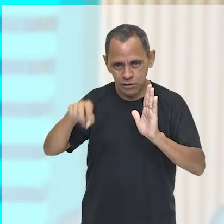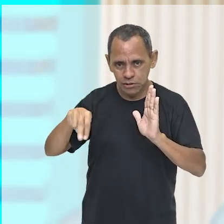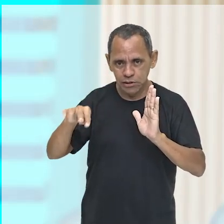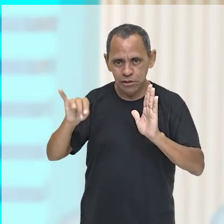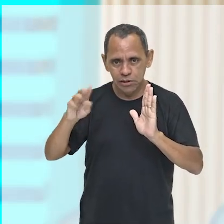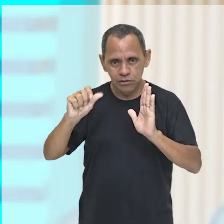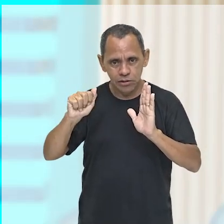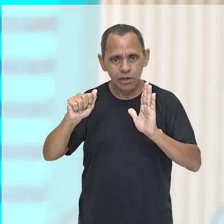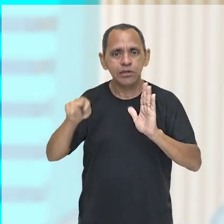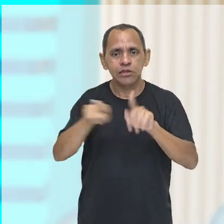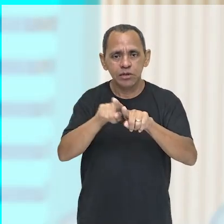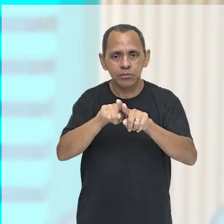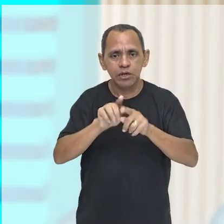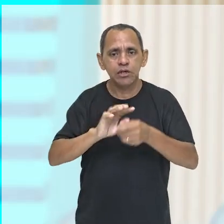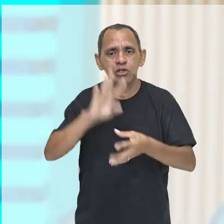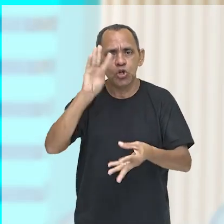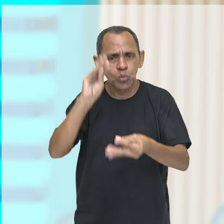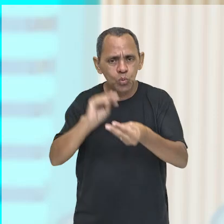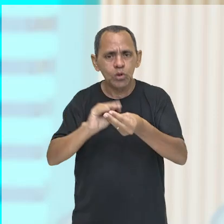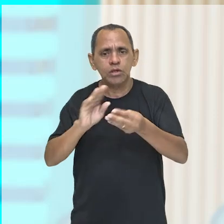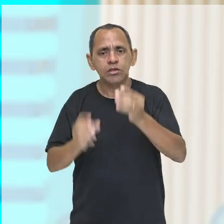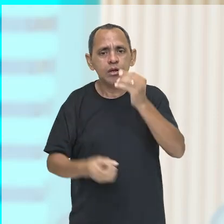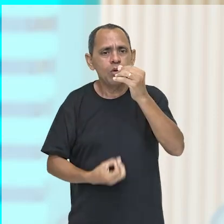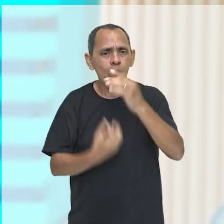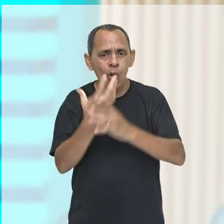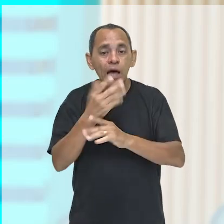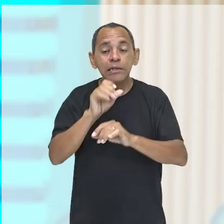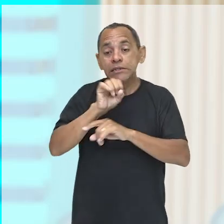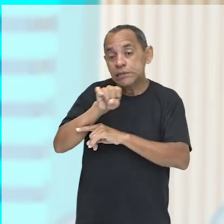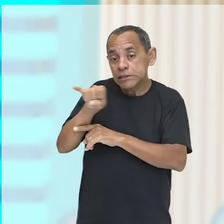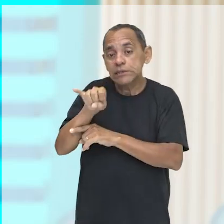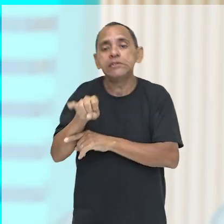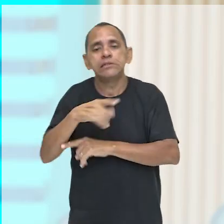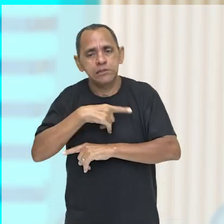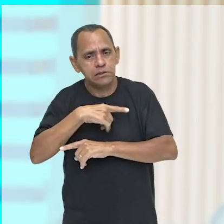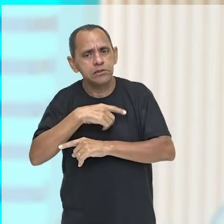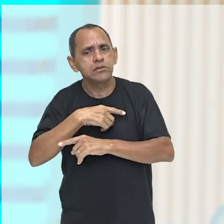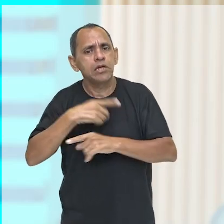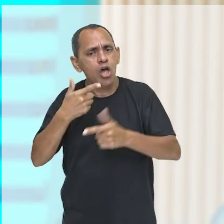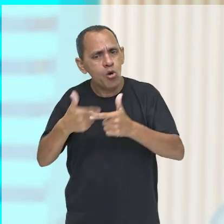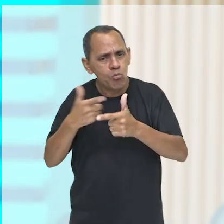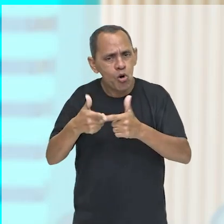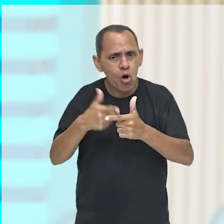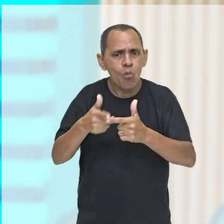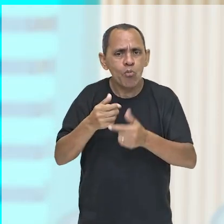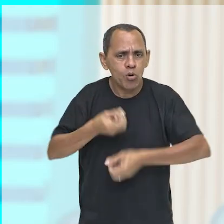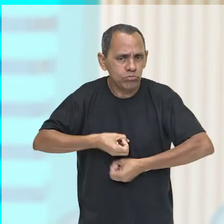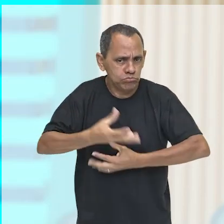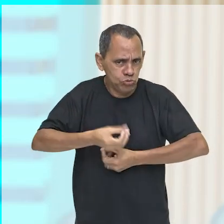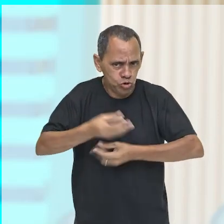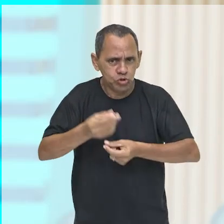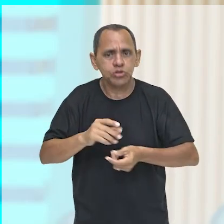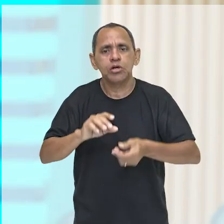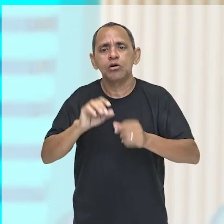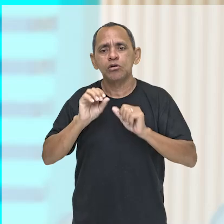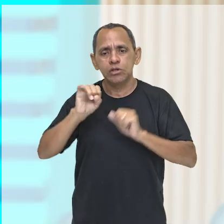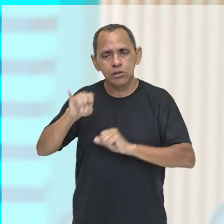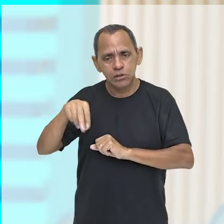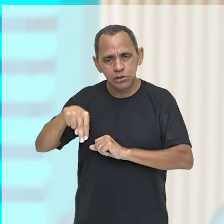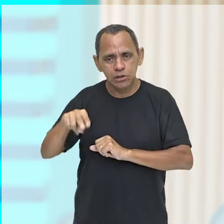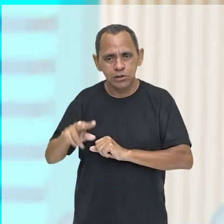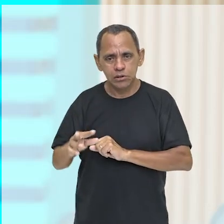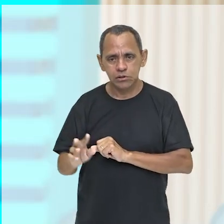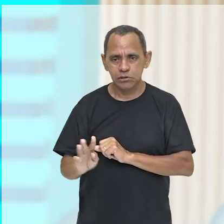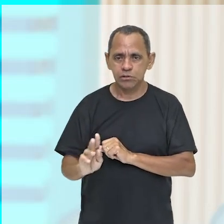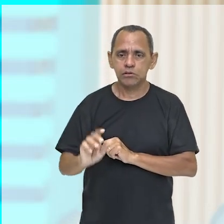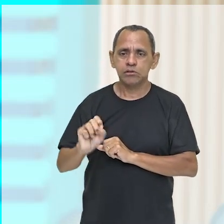Bom, aí então, quando a gente está com problemas, né, na produção de insulina, ou se a insulina é produzida